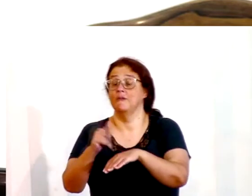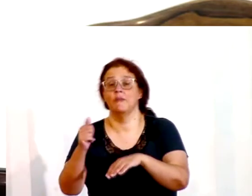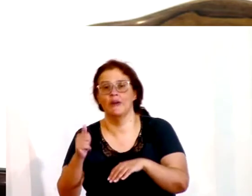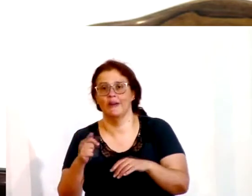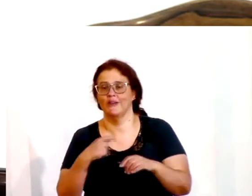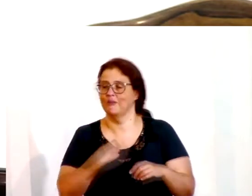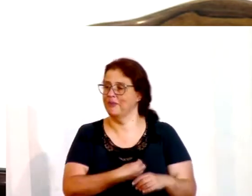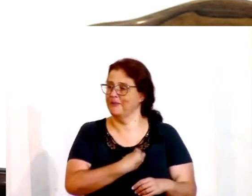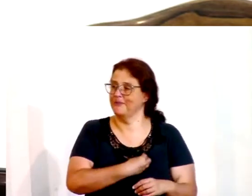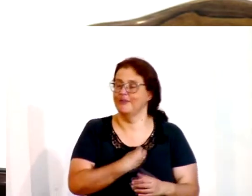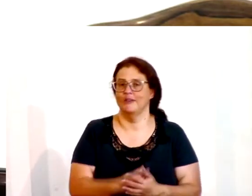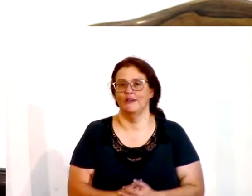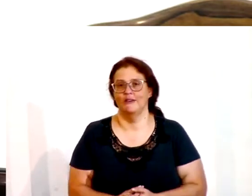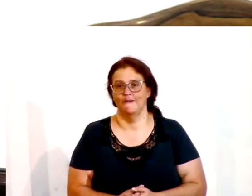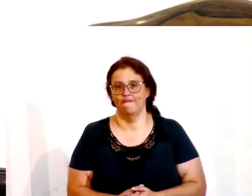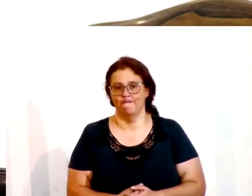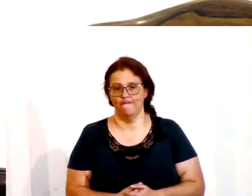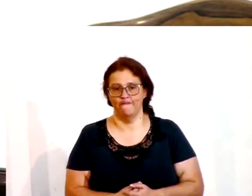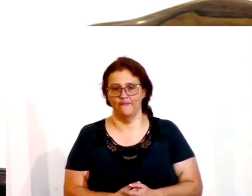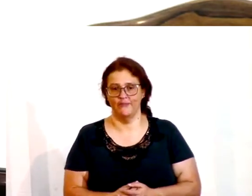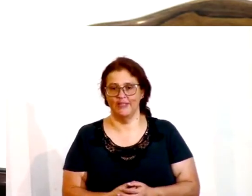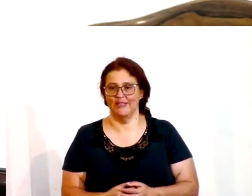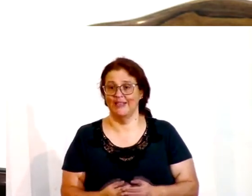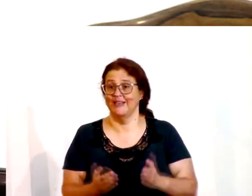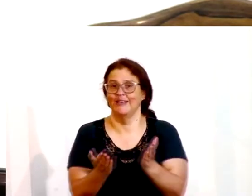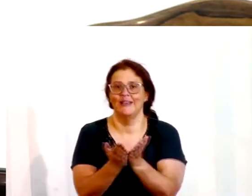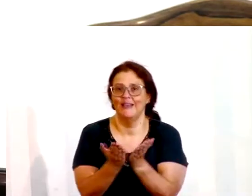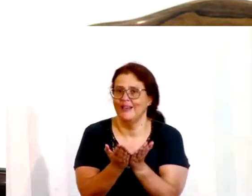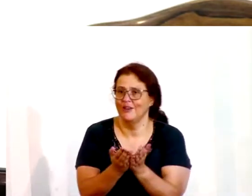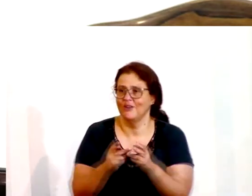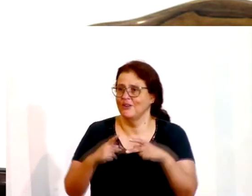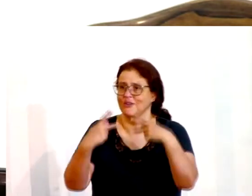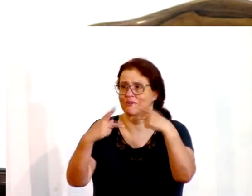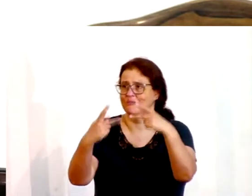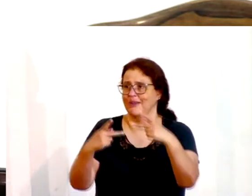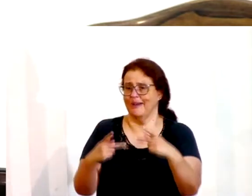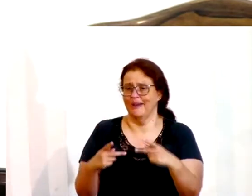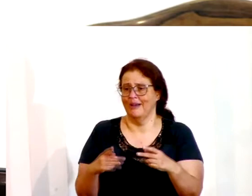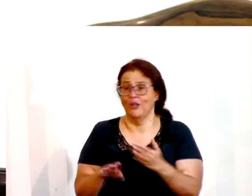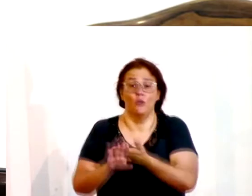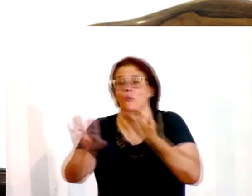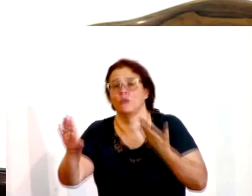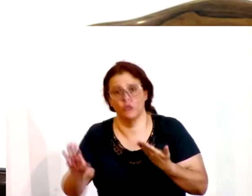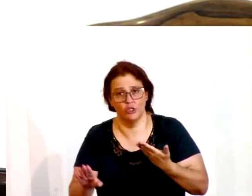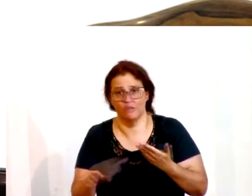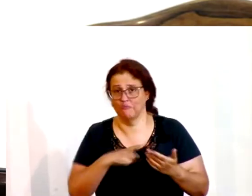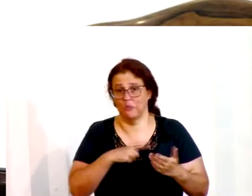porque o mundo está caído. O crente não está isento disso.